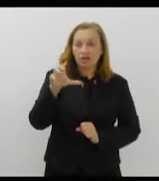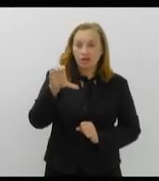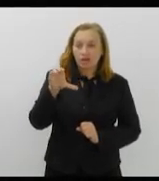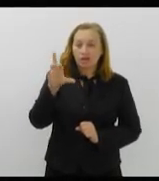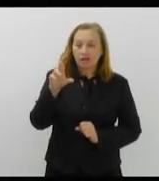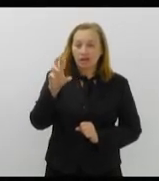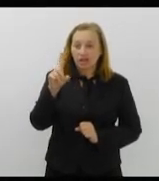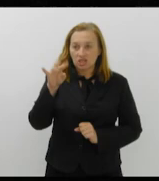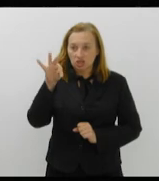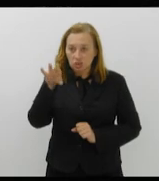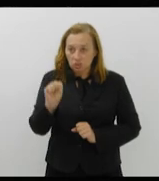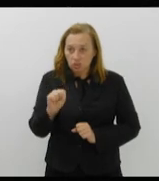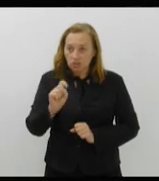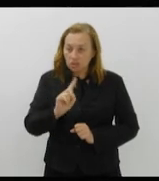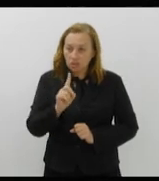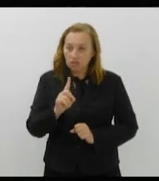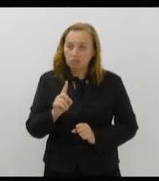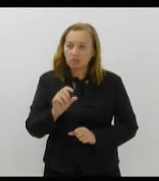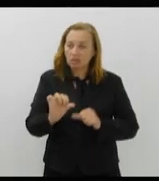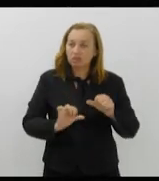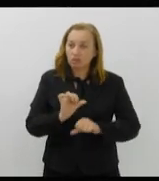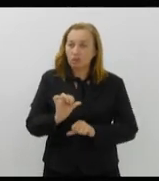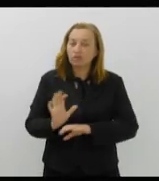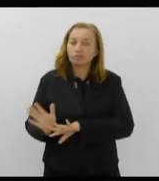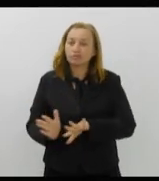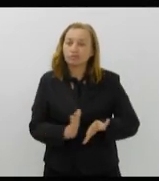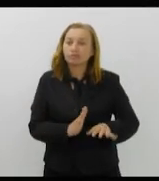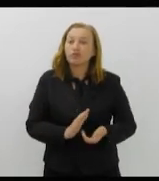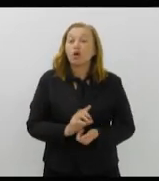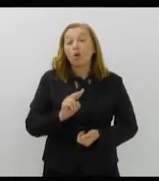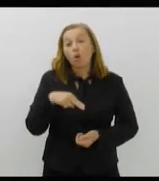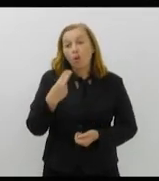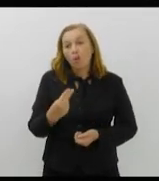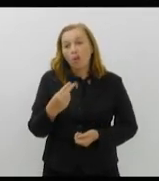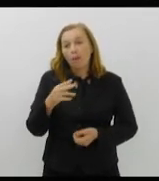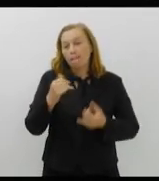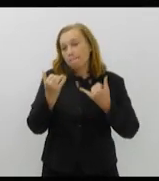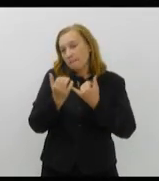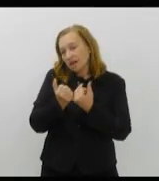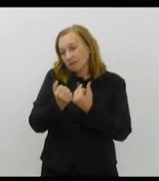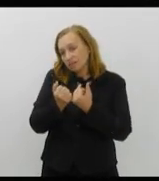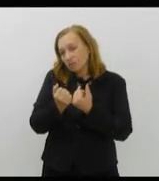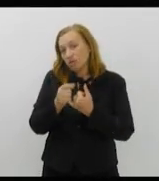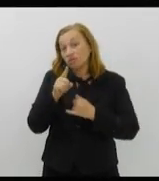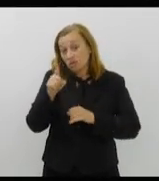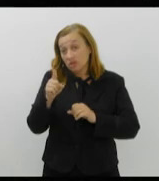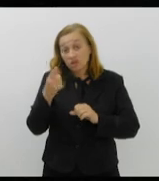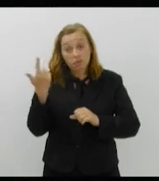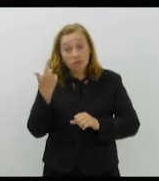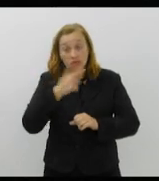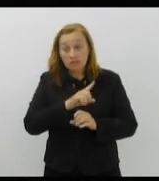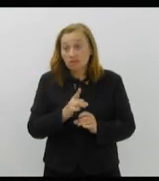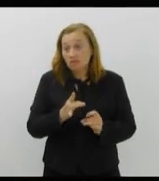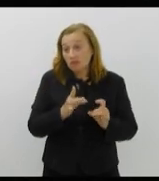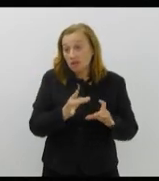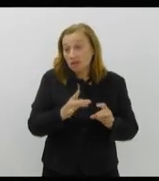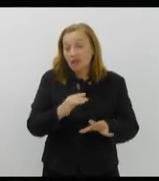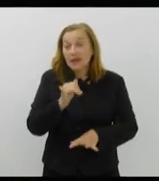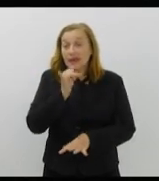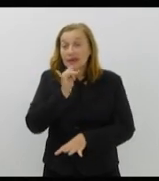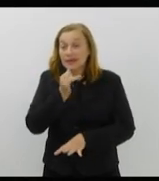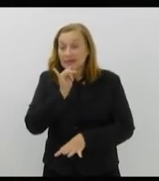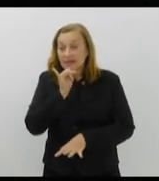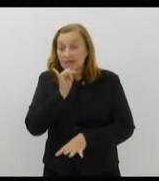transformaram em dívida ativa ou de patrimônios que você liquidar Como por exemplo o